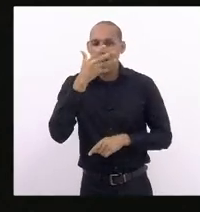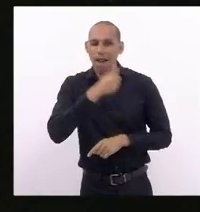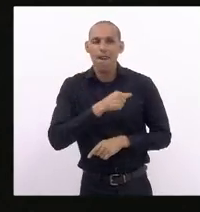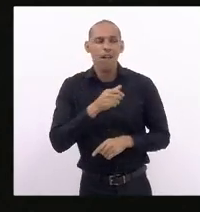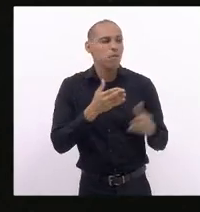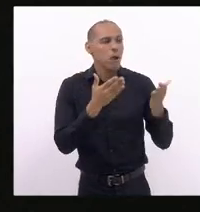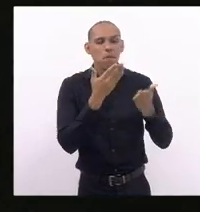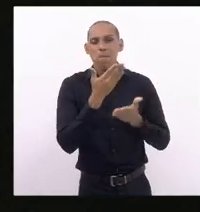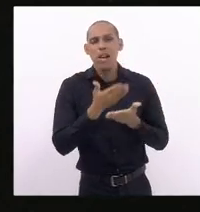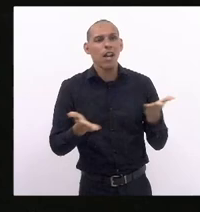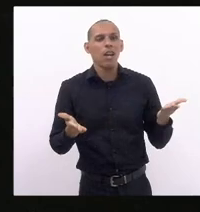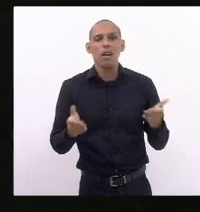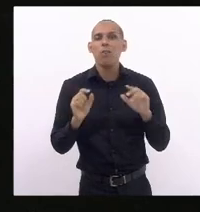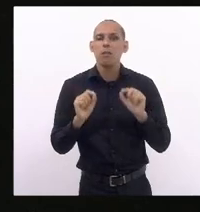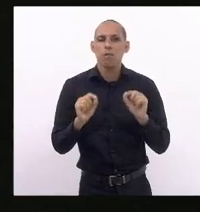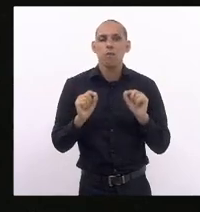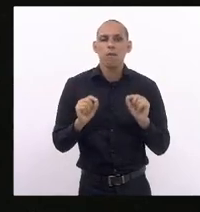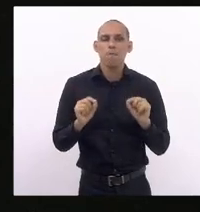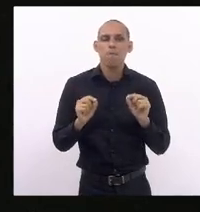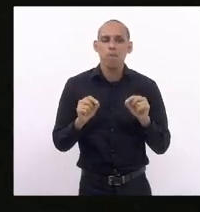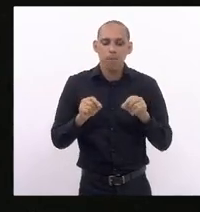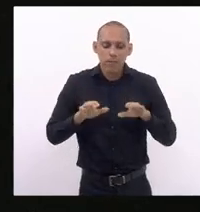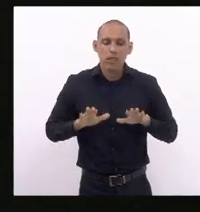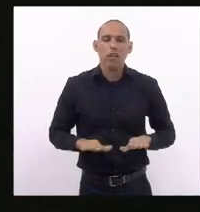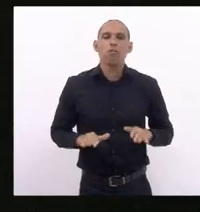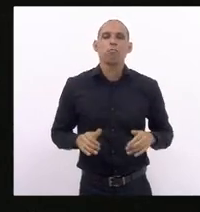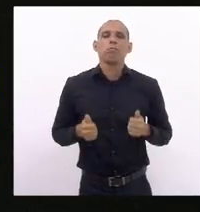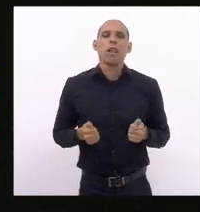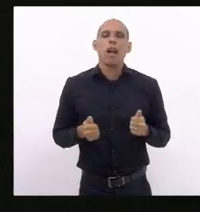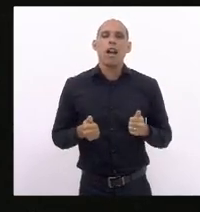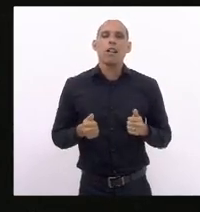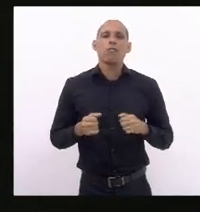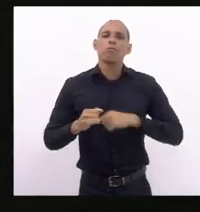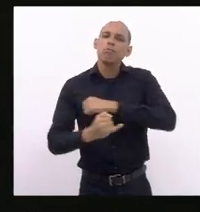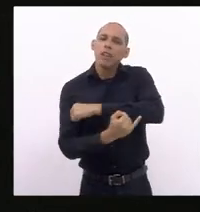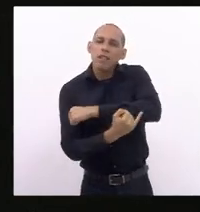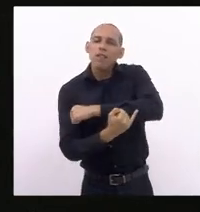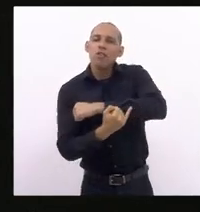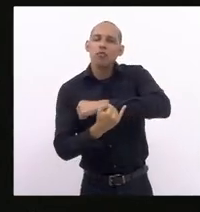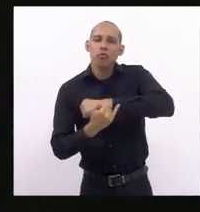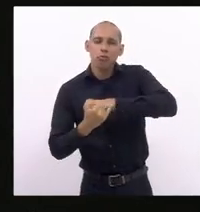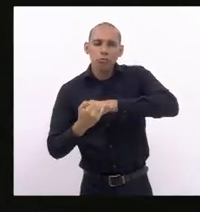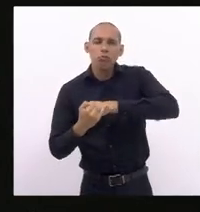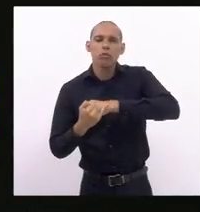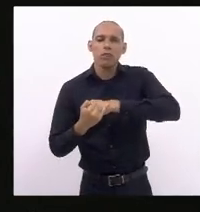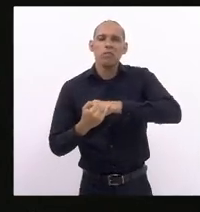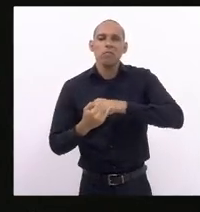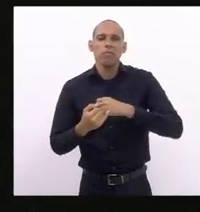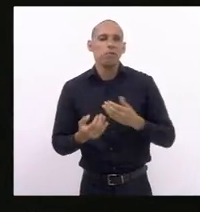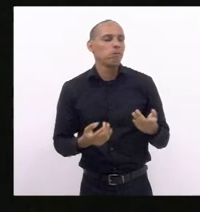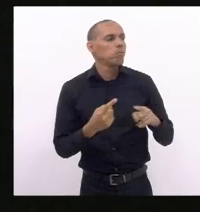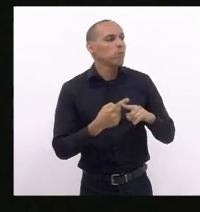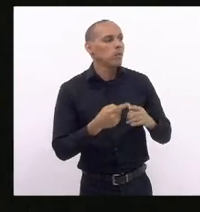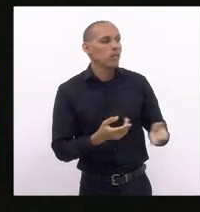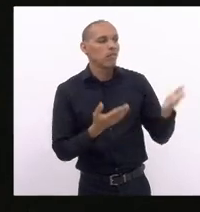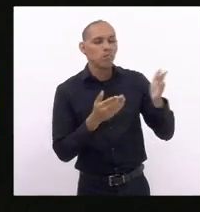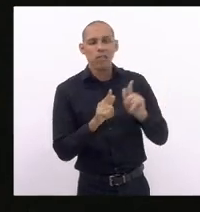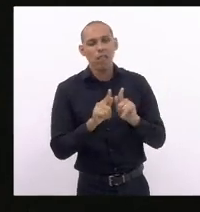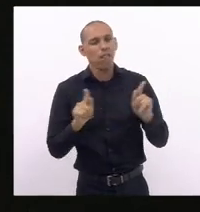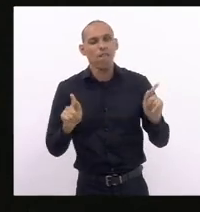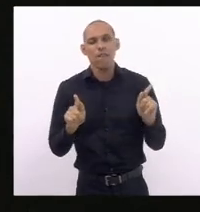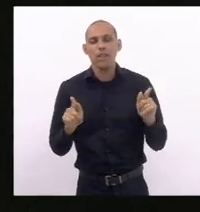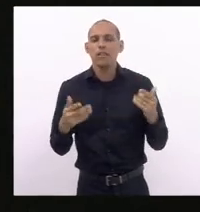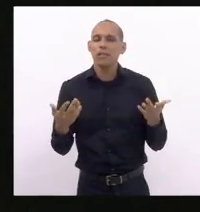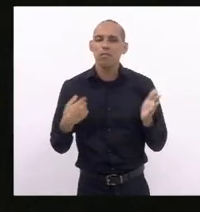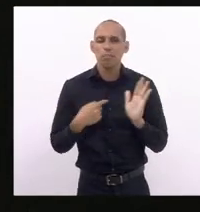a sua possibilidade de se manter numa infraestrutura diante desse grave incidente. Por isso, apresentei também,